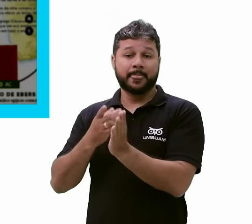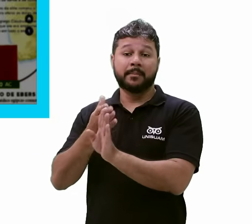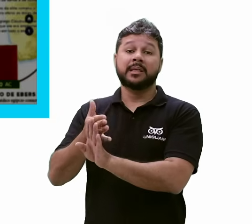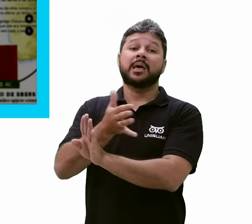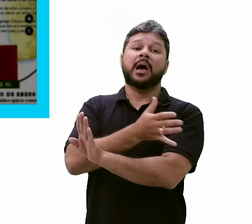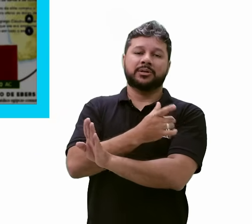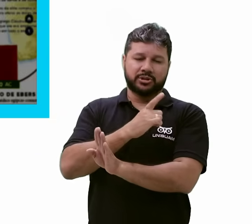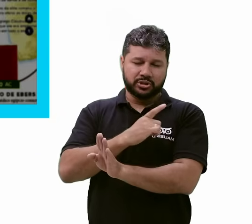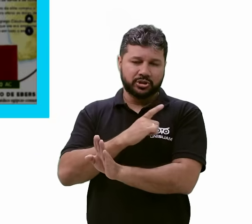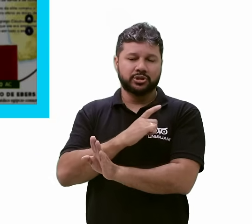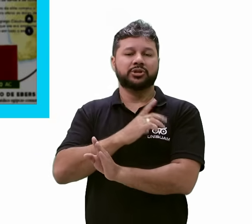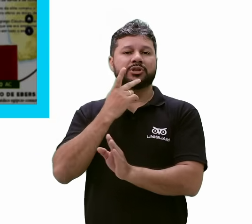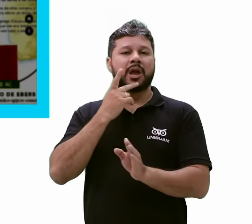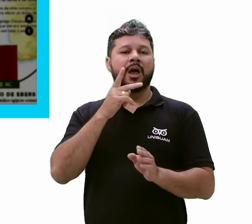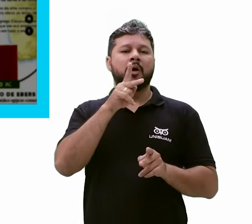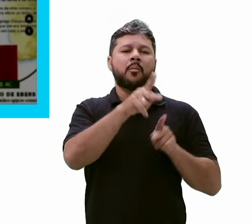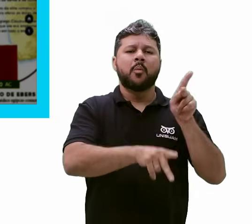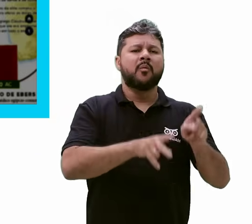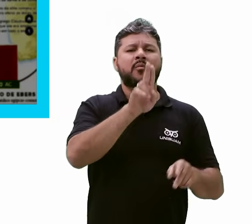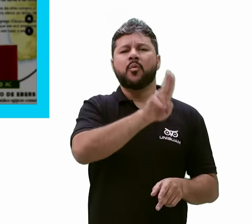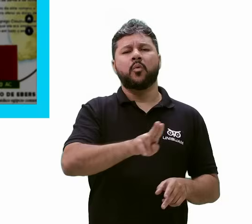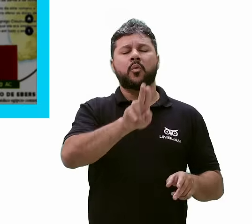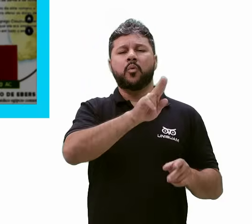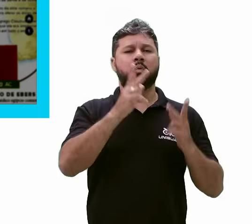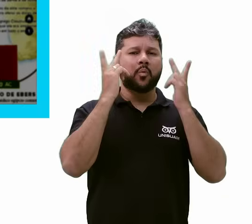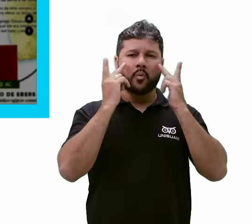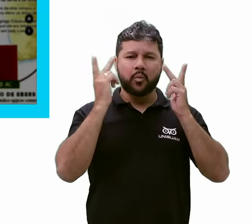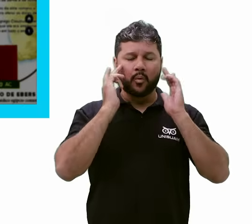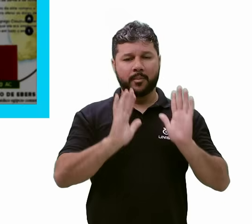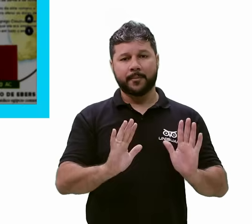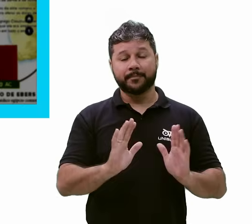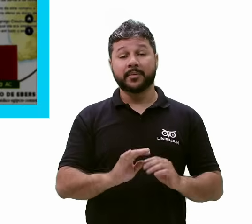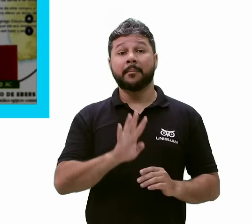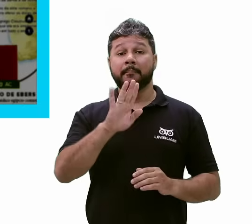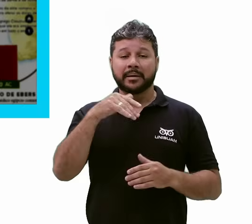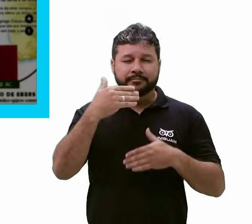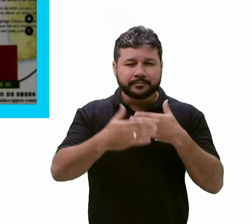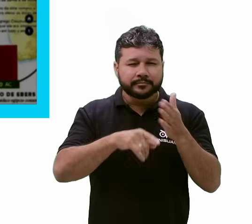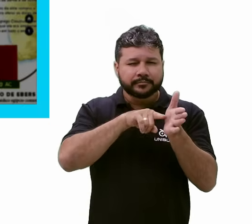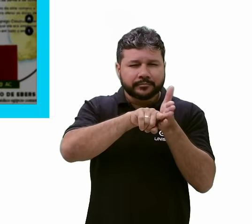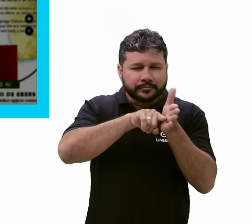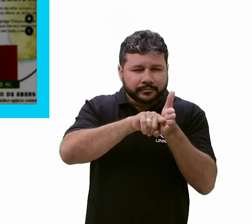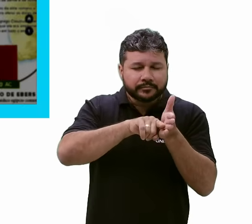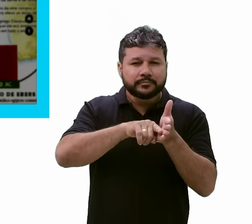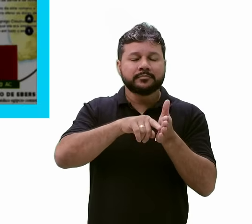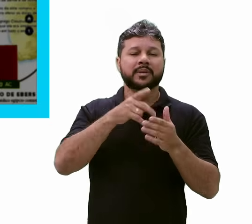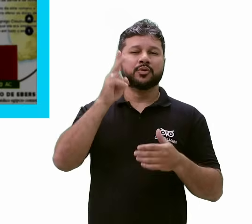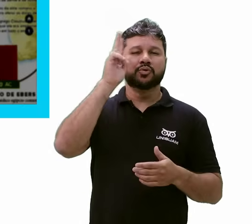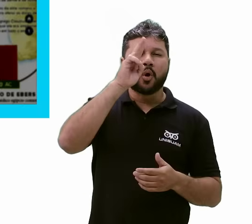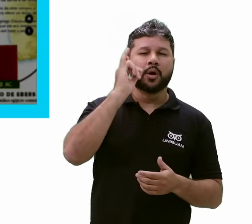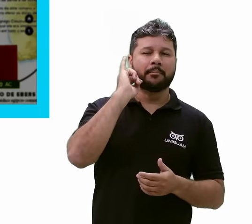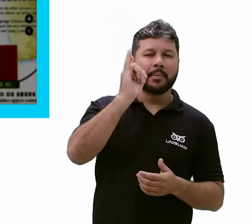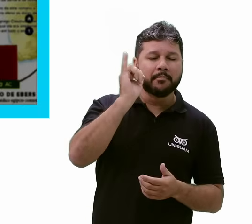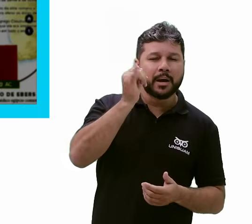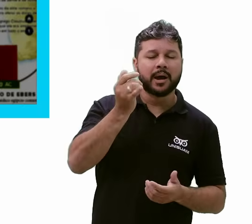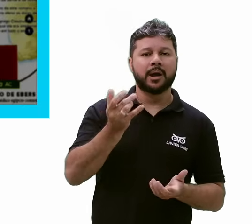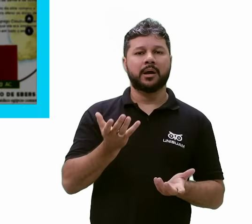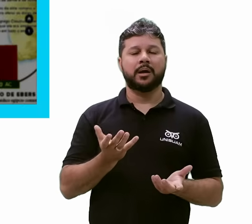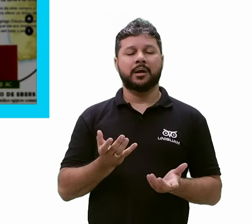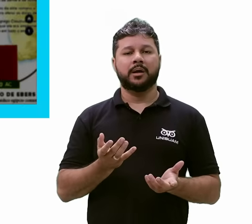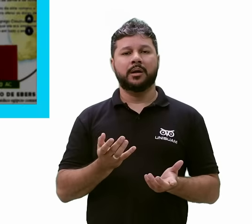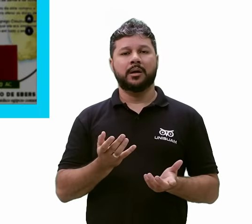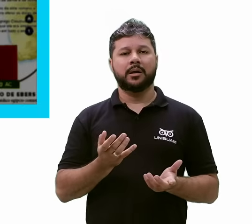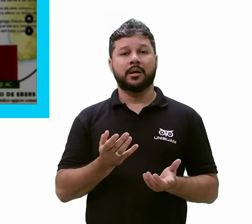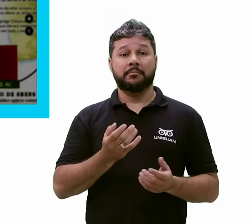que já era uma planta utilizada por esses povos, tá? Mas a gente vai ver isso sendo mais relatado,